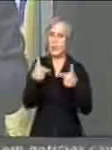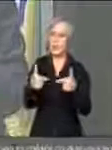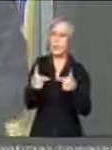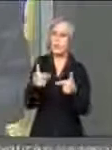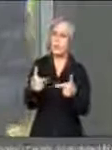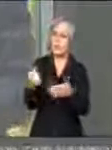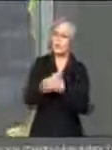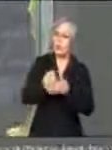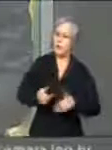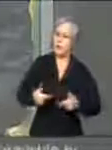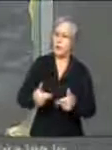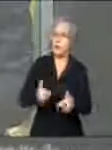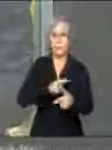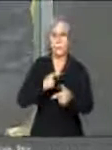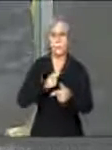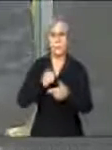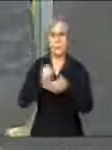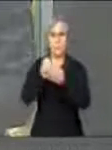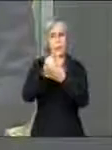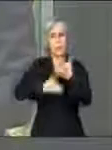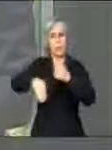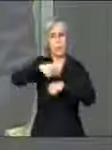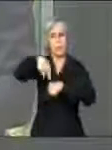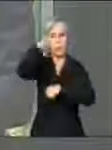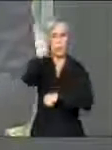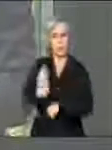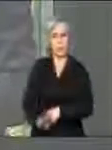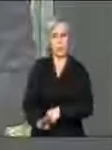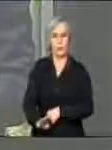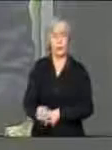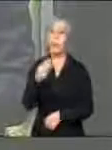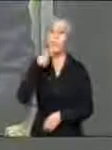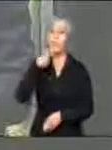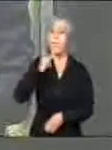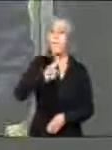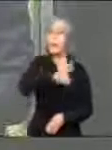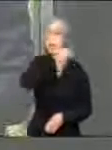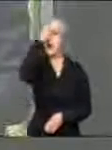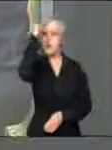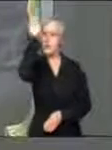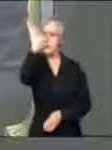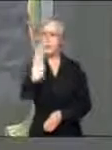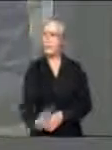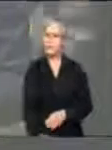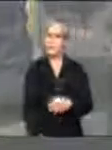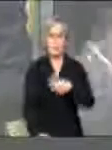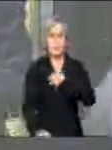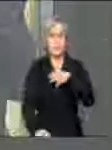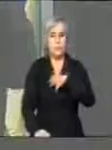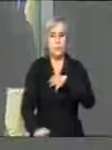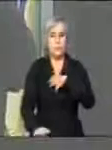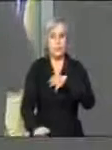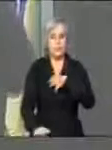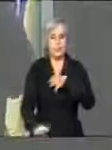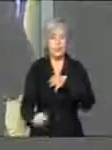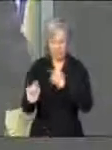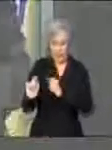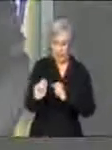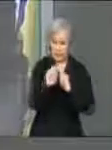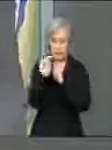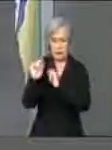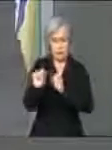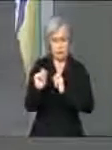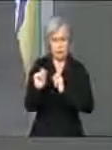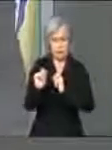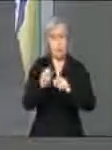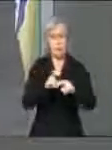lutas que assumem pelo Brasil. Milhões de brasileiros se sentem enganados por uma presidente